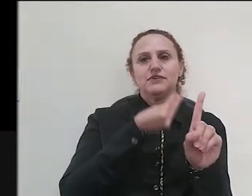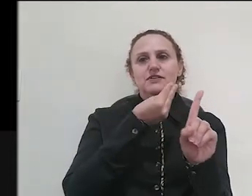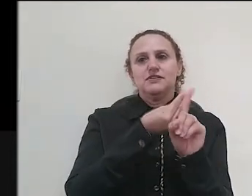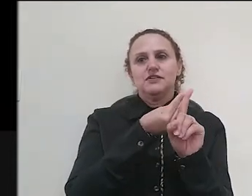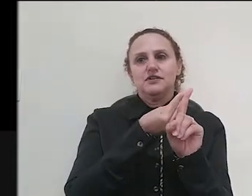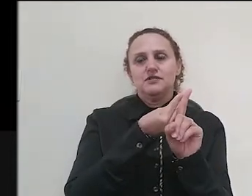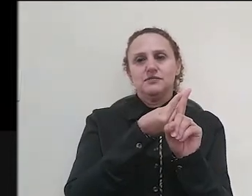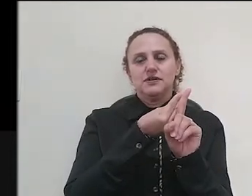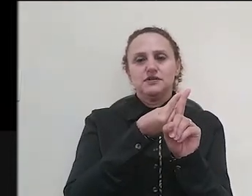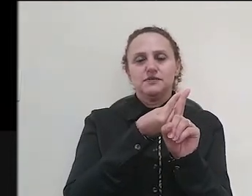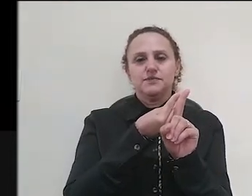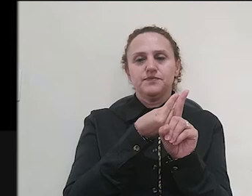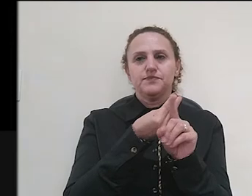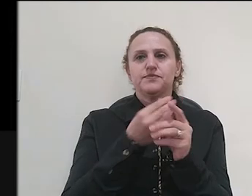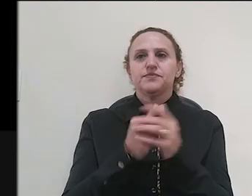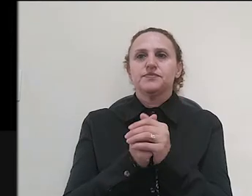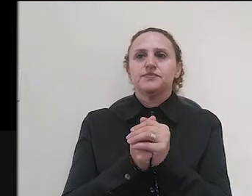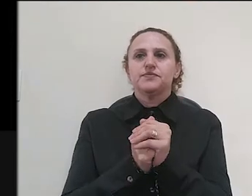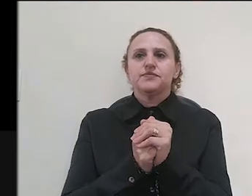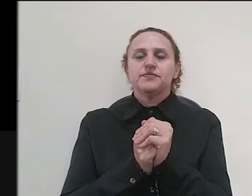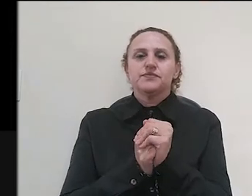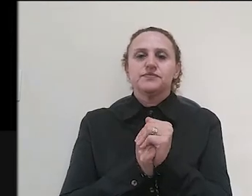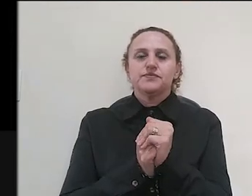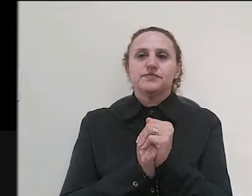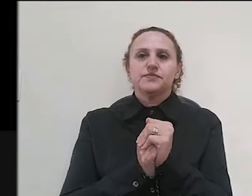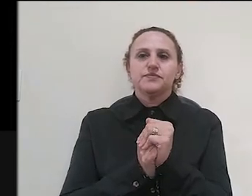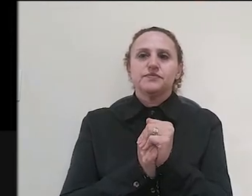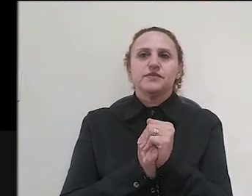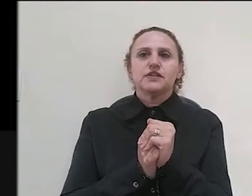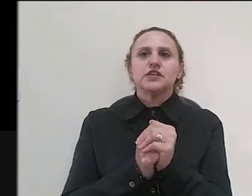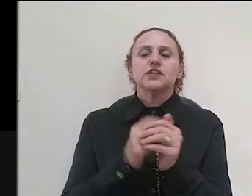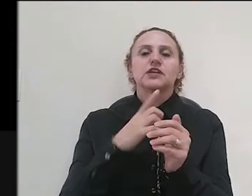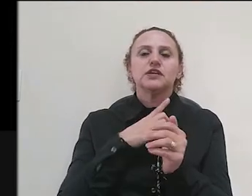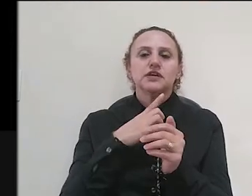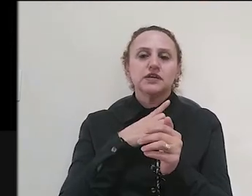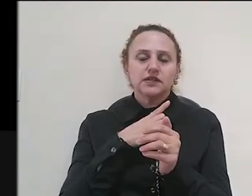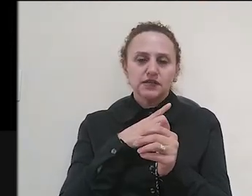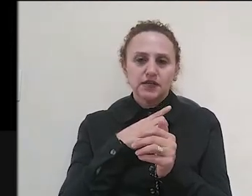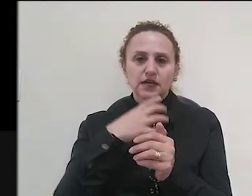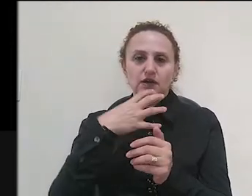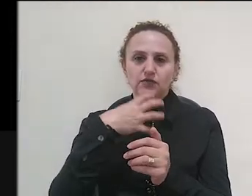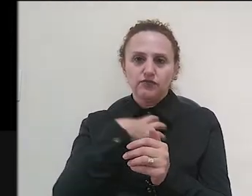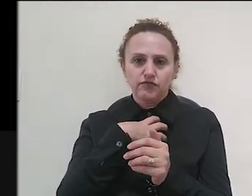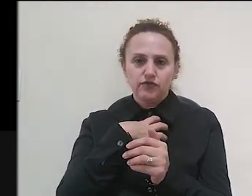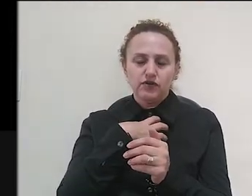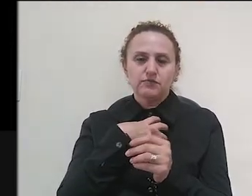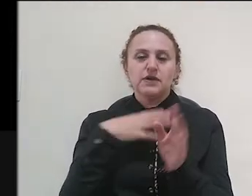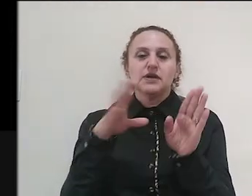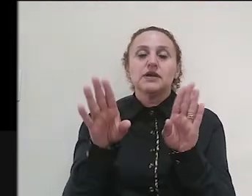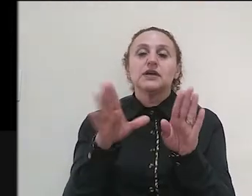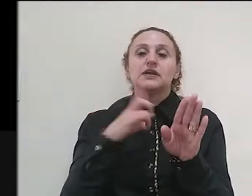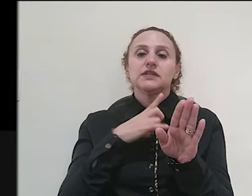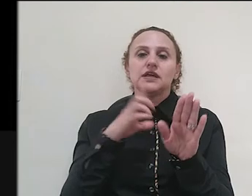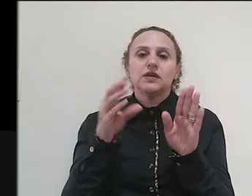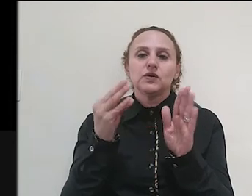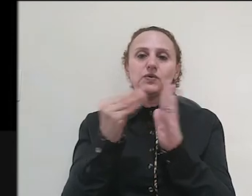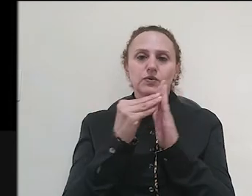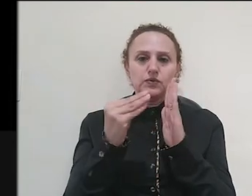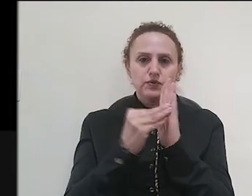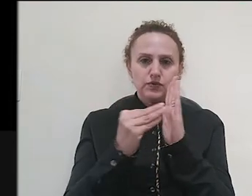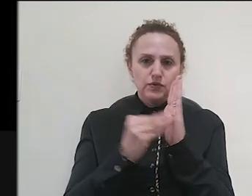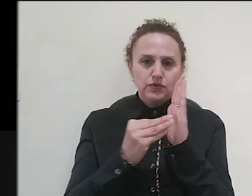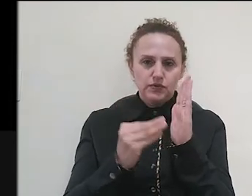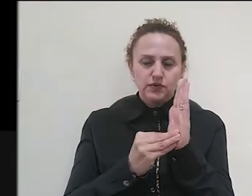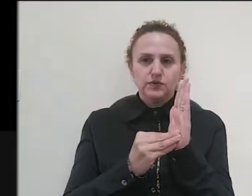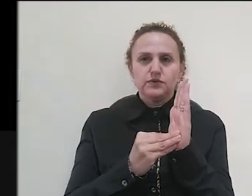é o cultismo e o conceptismo, então, o culto da forma e o culto do conteúdo. Isso vai aparecer bastante